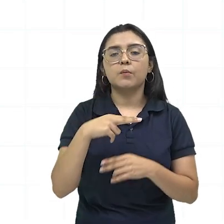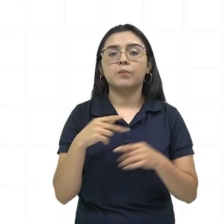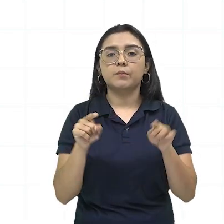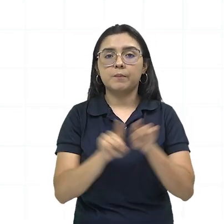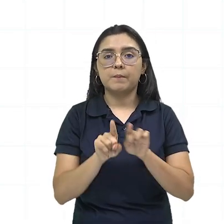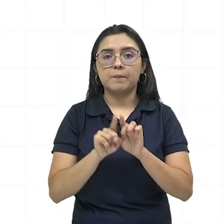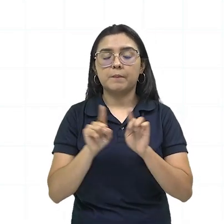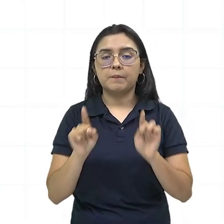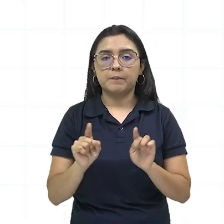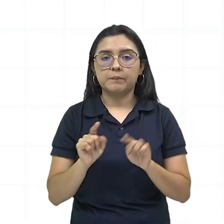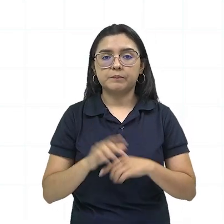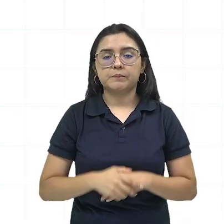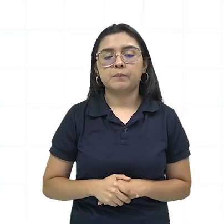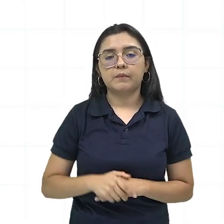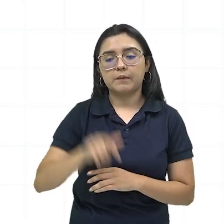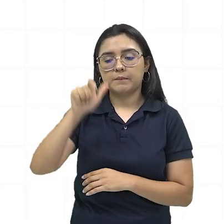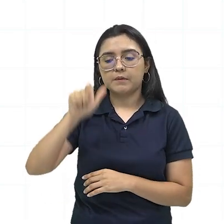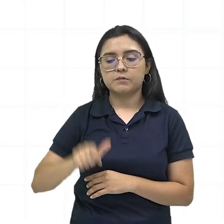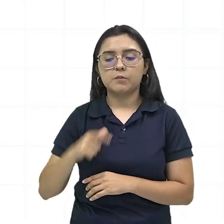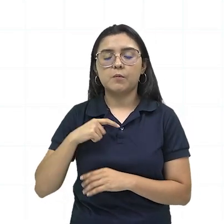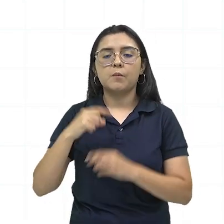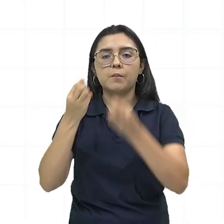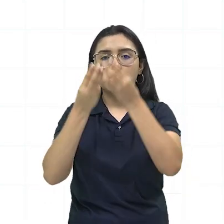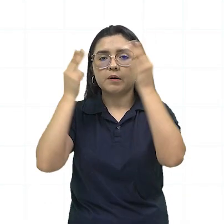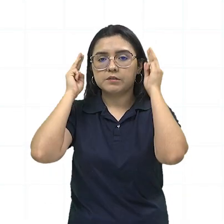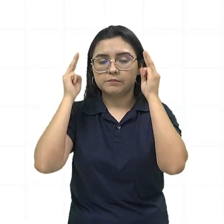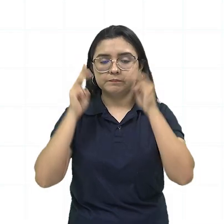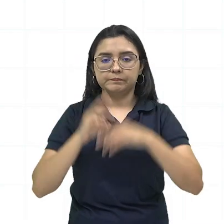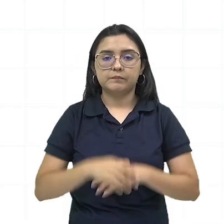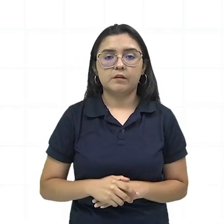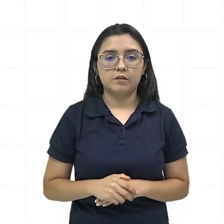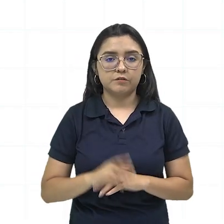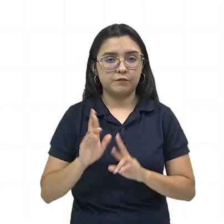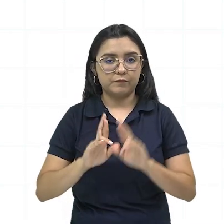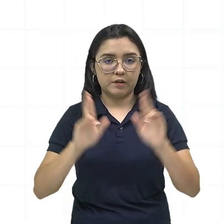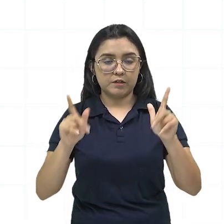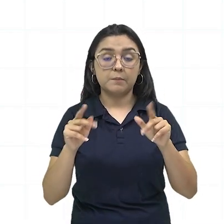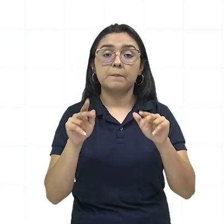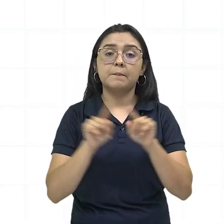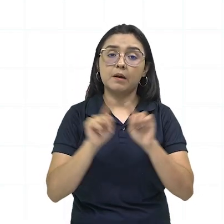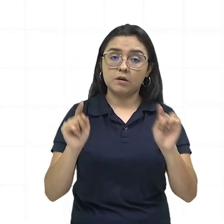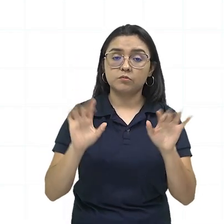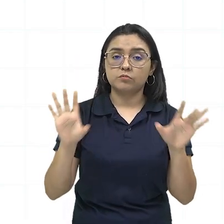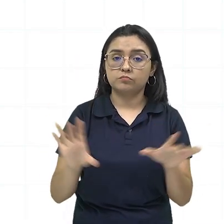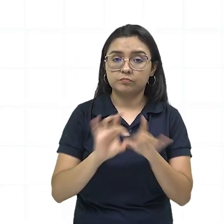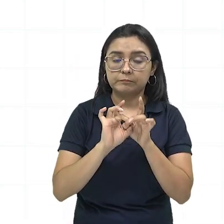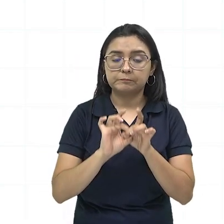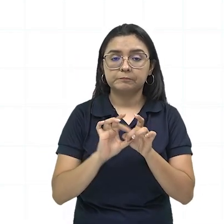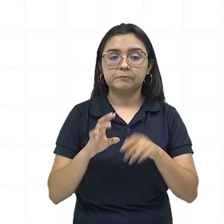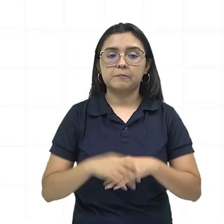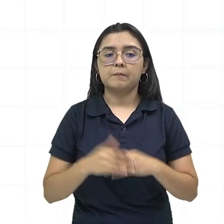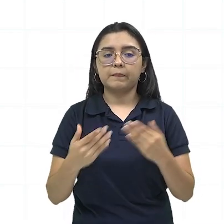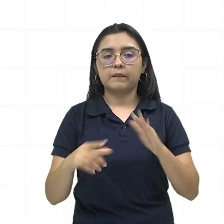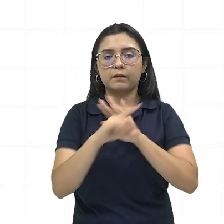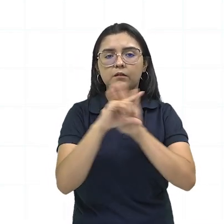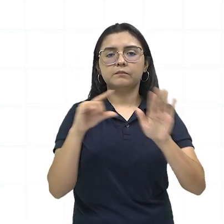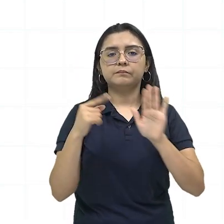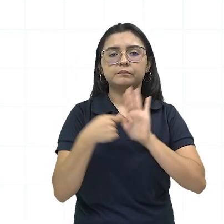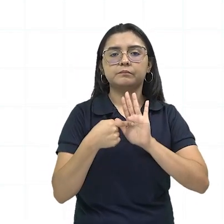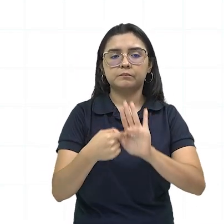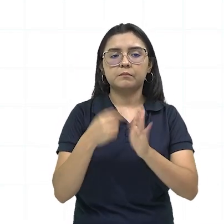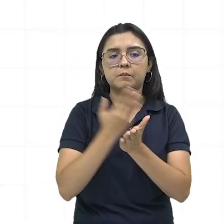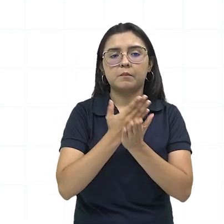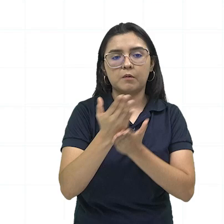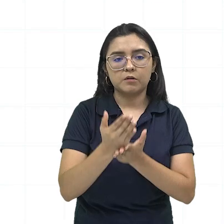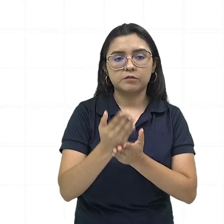aqui comprovado. Não, então por isso que tem essa união entre os dois, tá bom? Então o trecho aqui